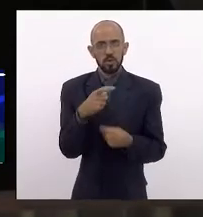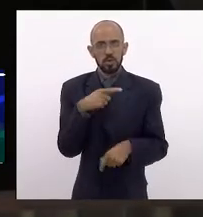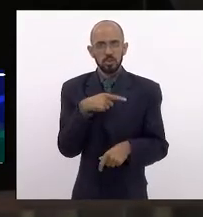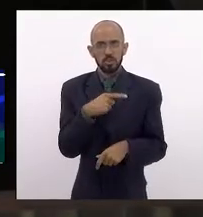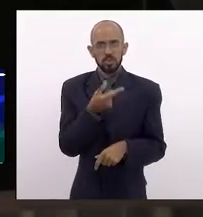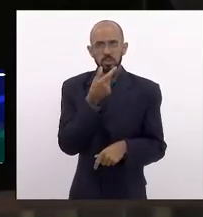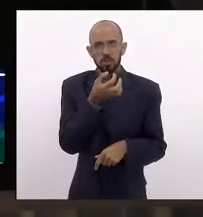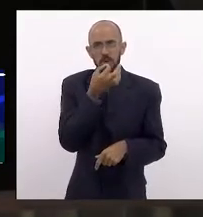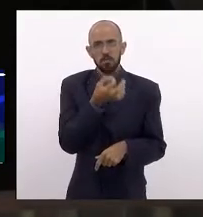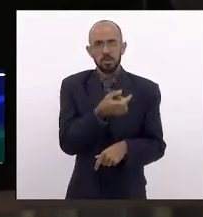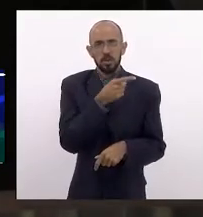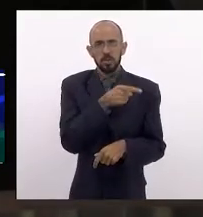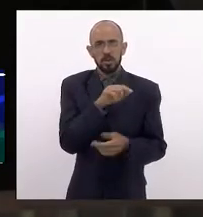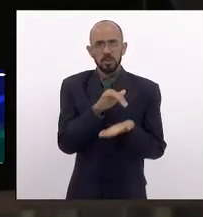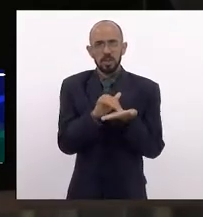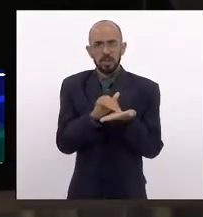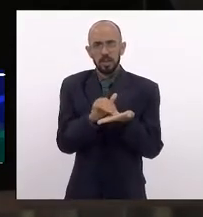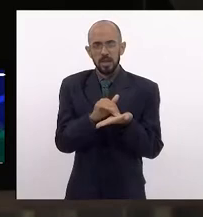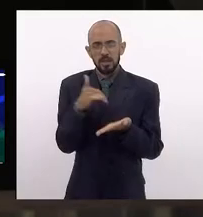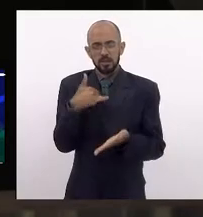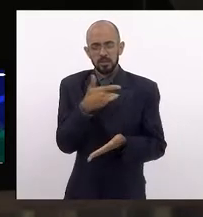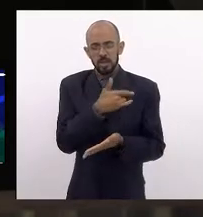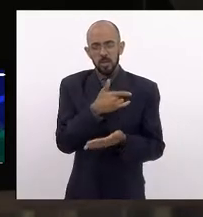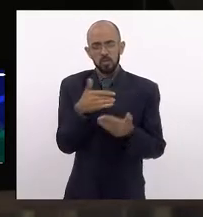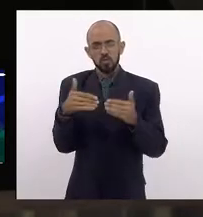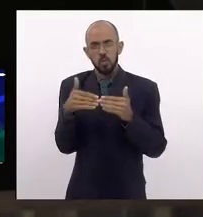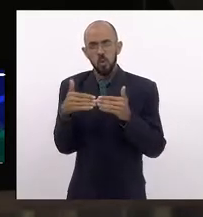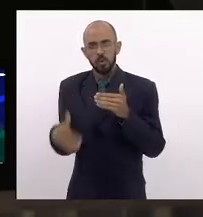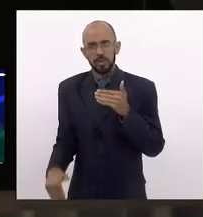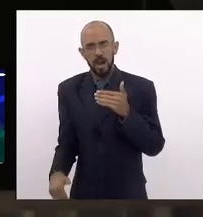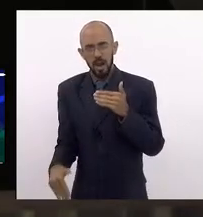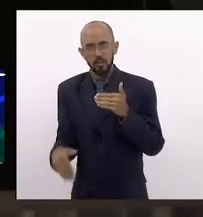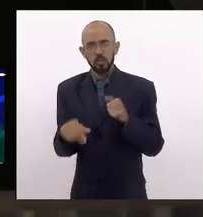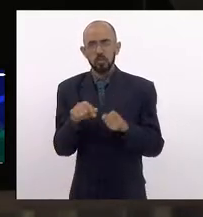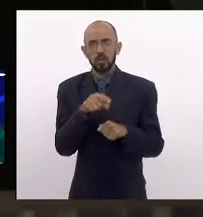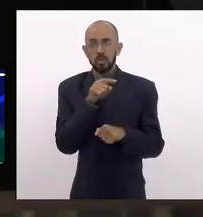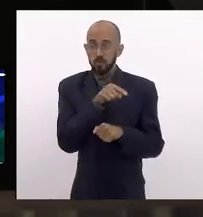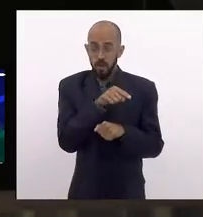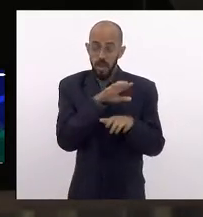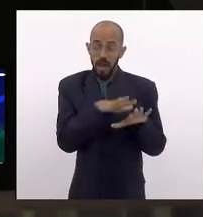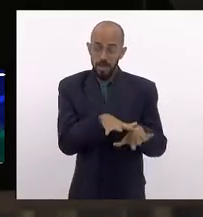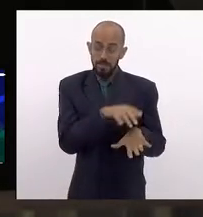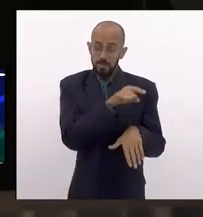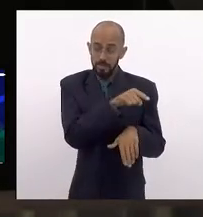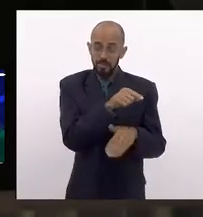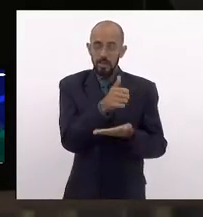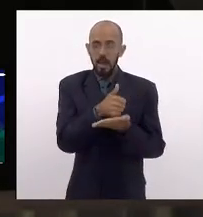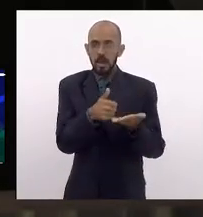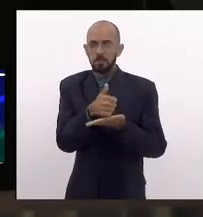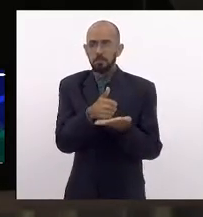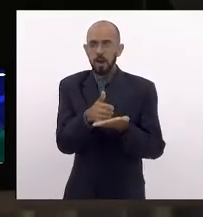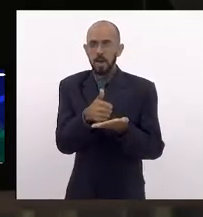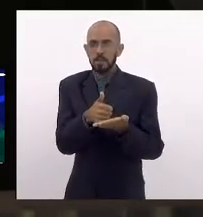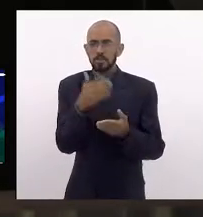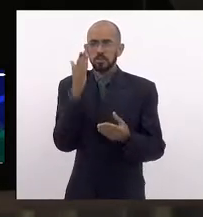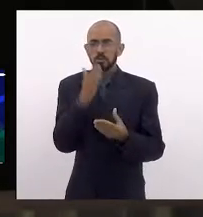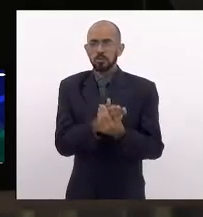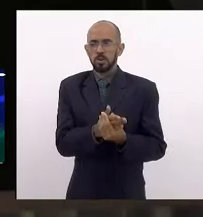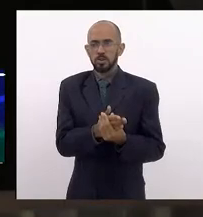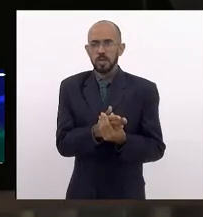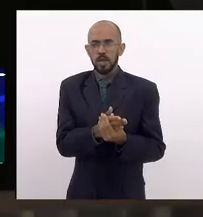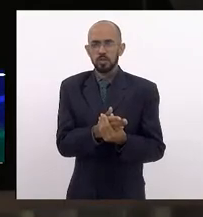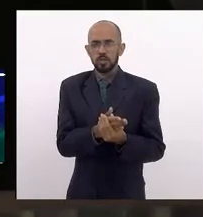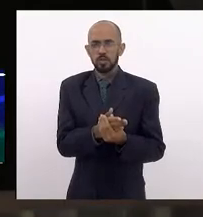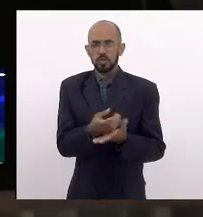parecer da Secretaria de Saúde em sentido contrário e foi essa base do processo de